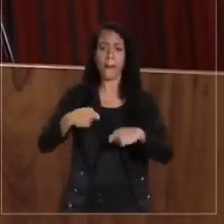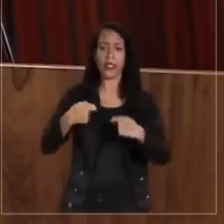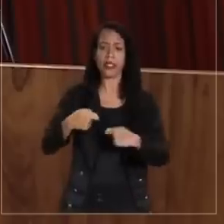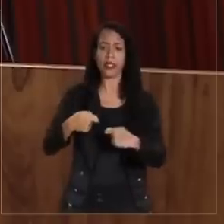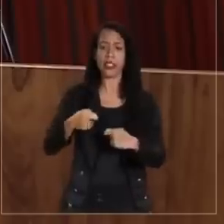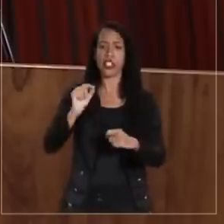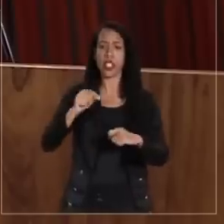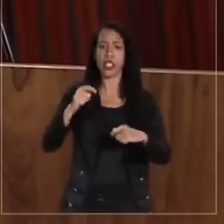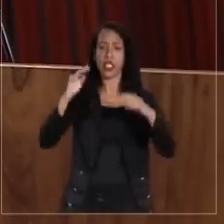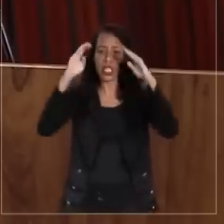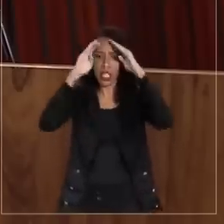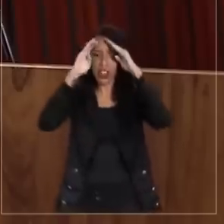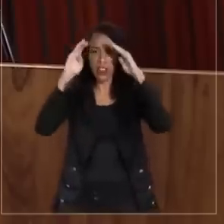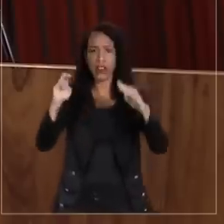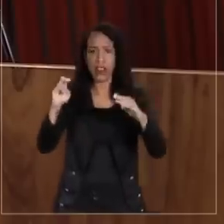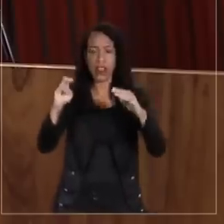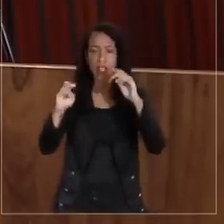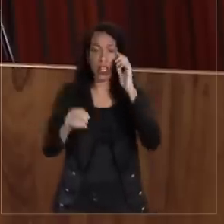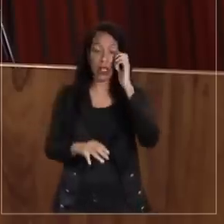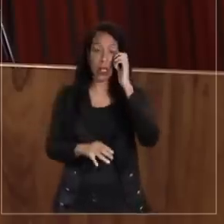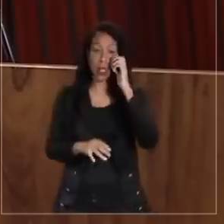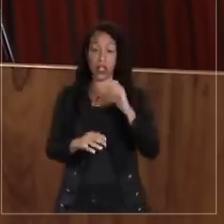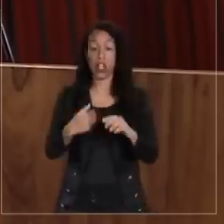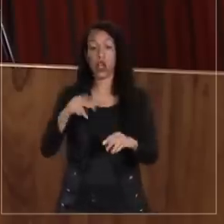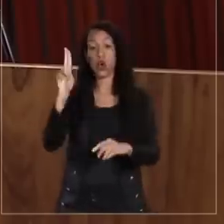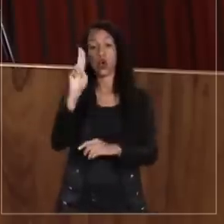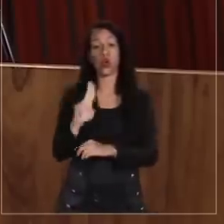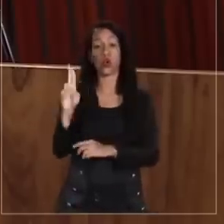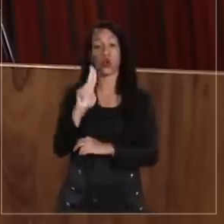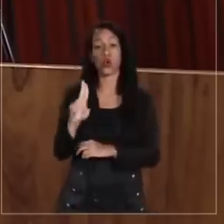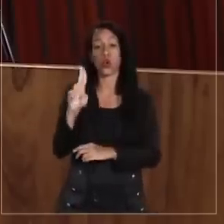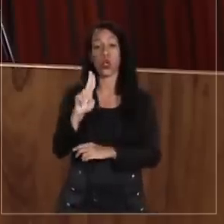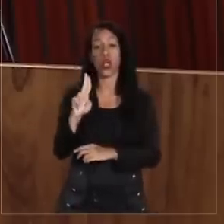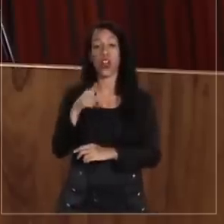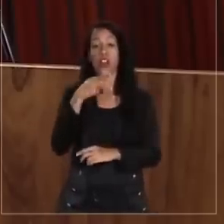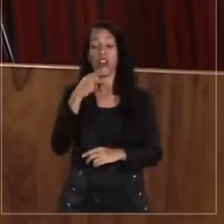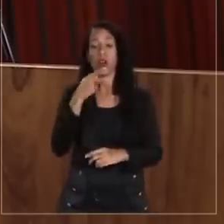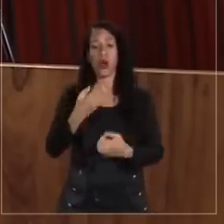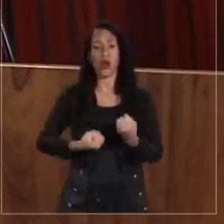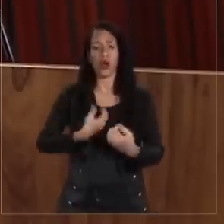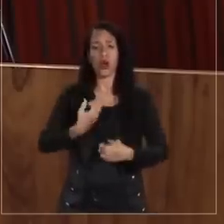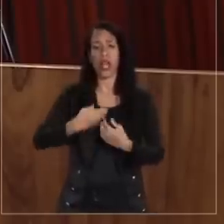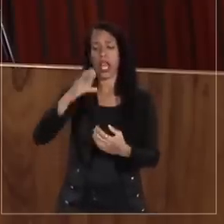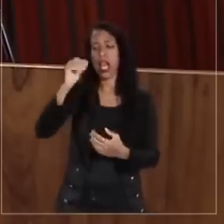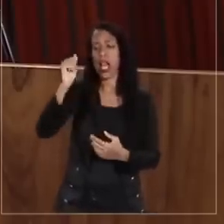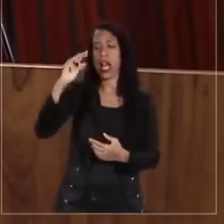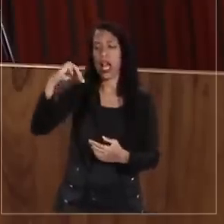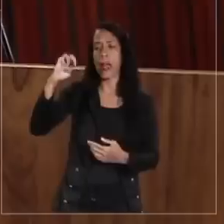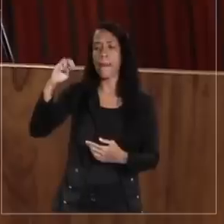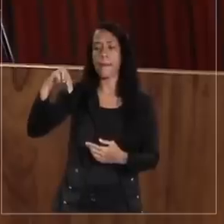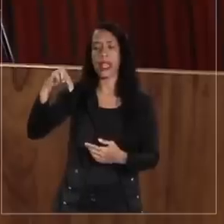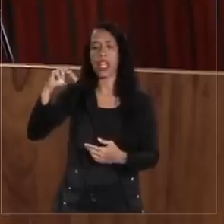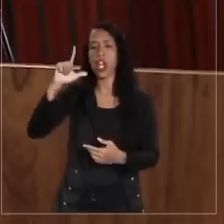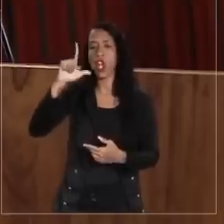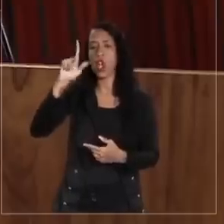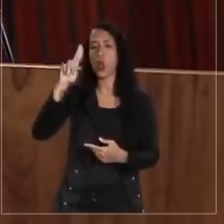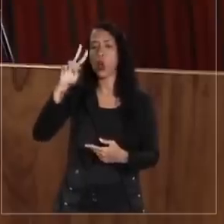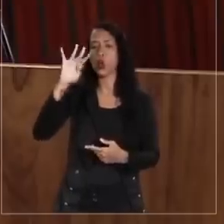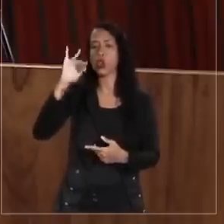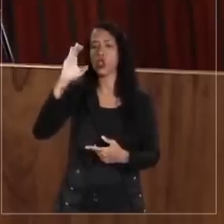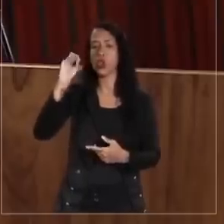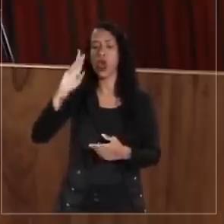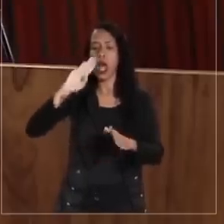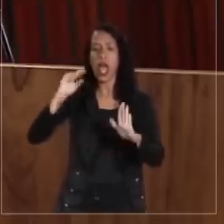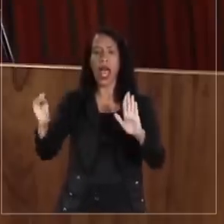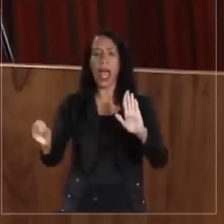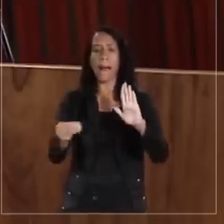respeito, porque sem isso se tem, presidente, eu vou usar aqui uma expressão que é do Carnelutti, mas e que se aplica